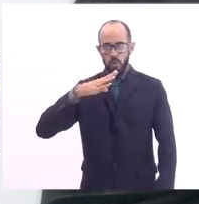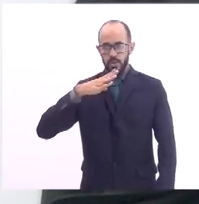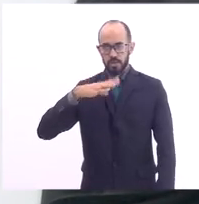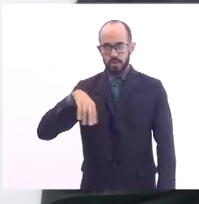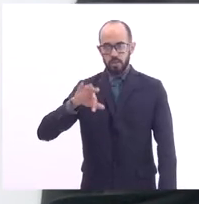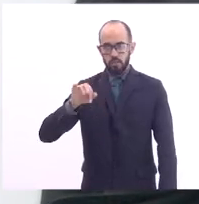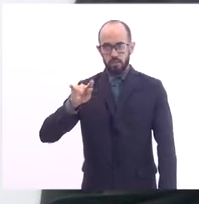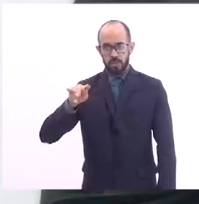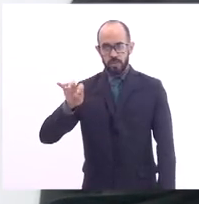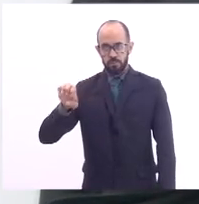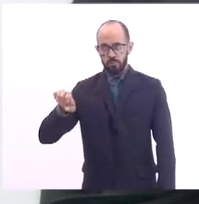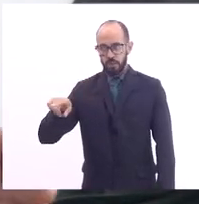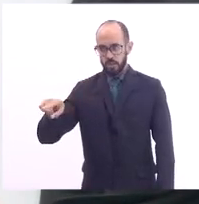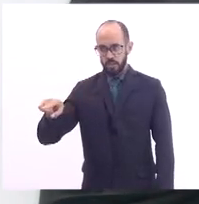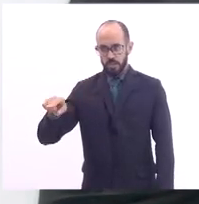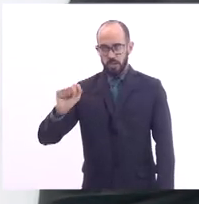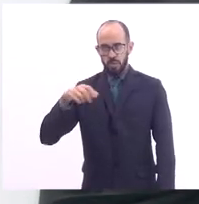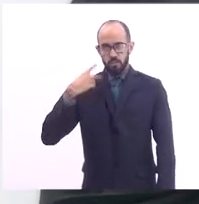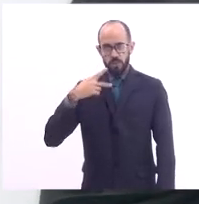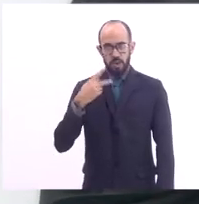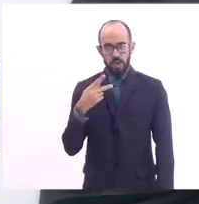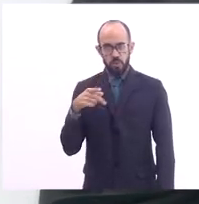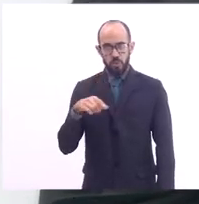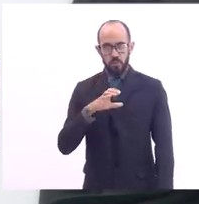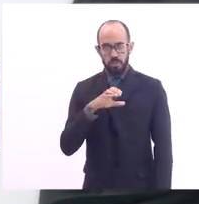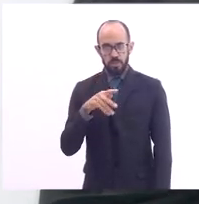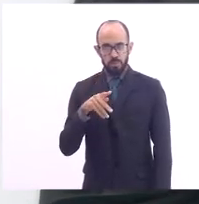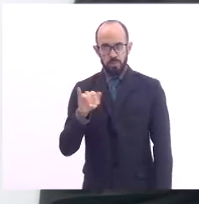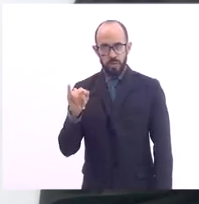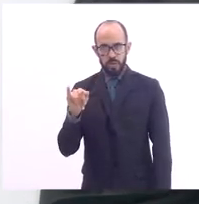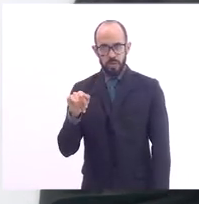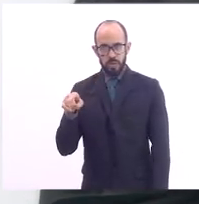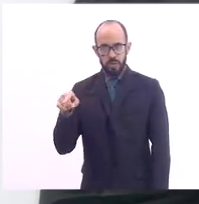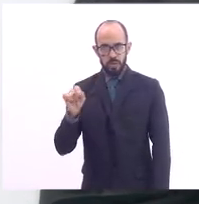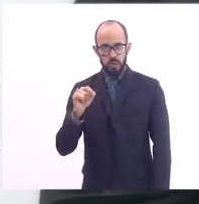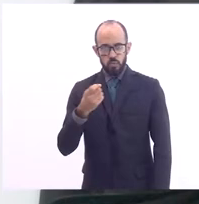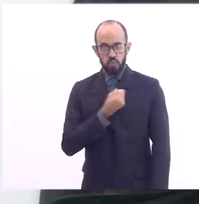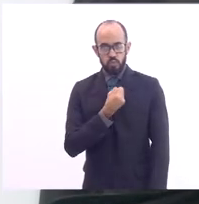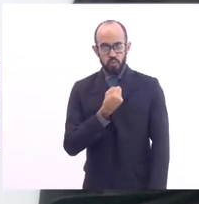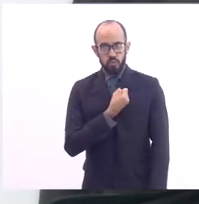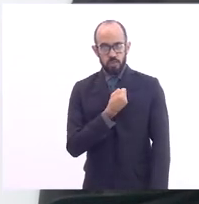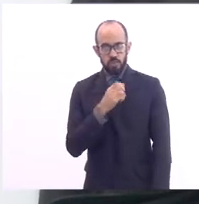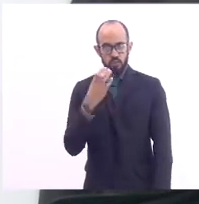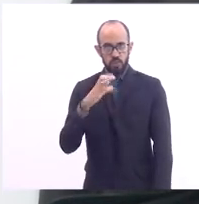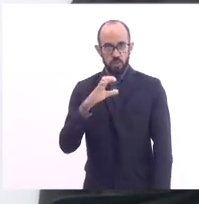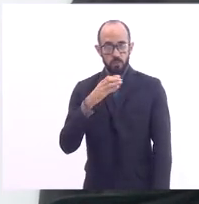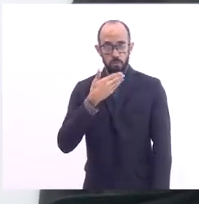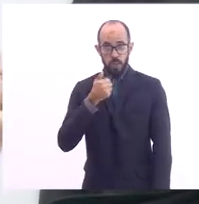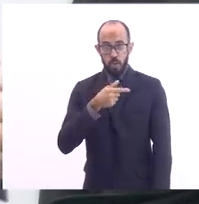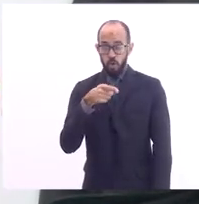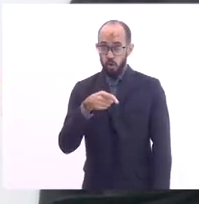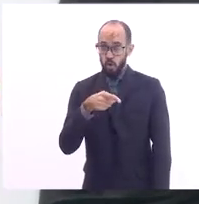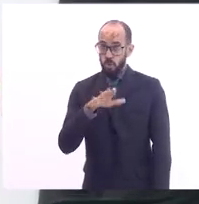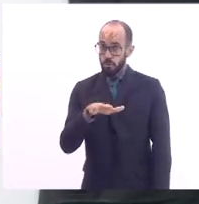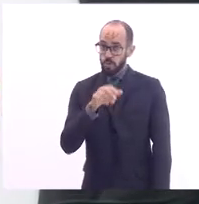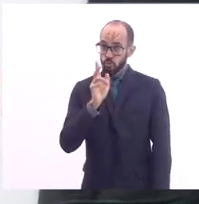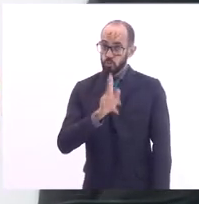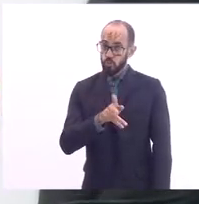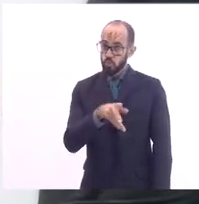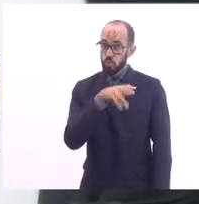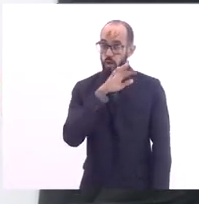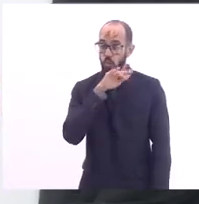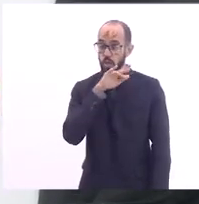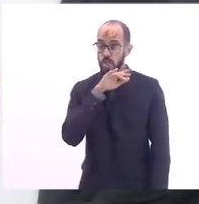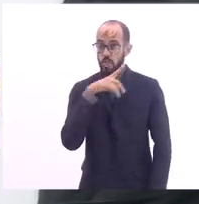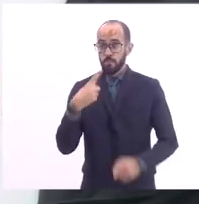ainda como vereador, que foi uma CPI, os índices de Niterói melhoraram bem, mas continuam ruim, porque tem outro problema.